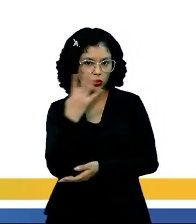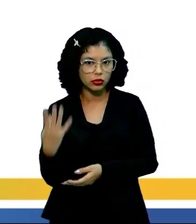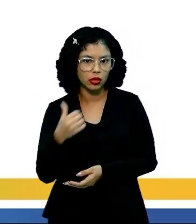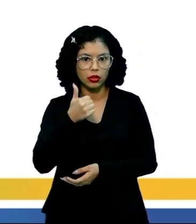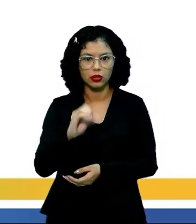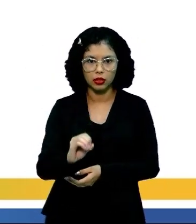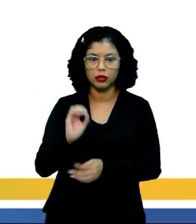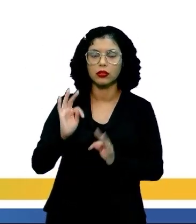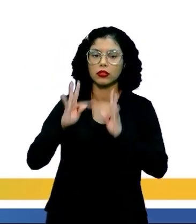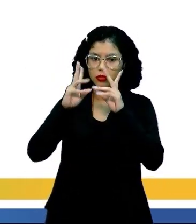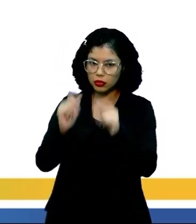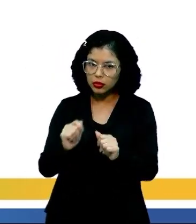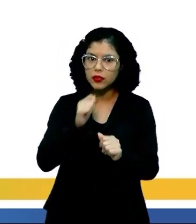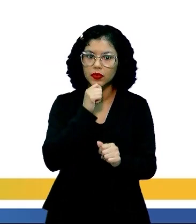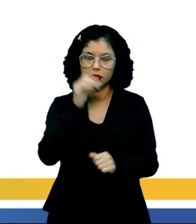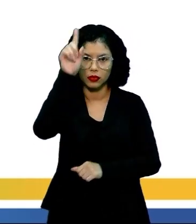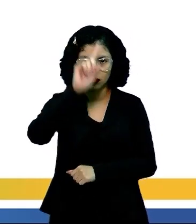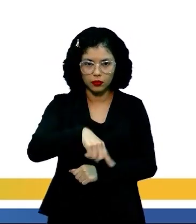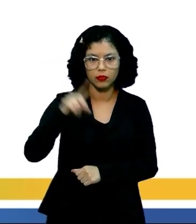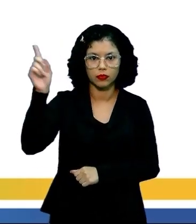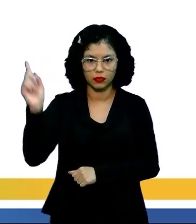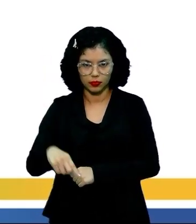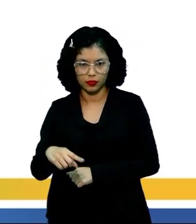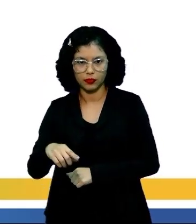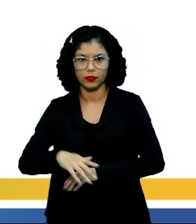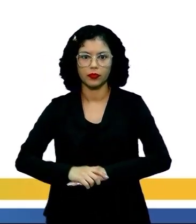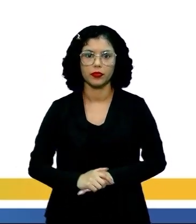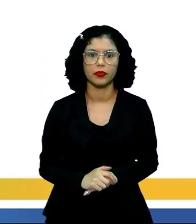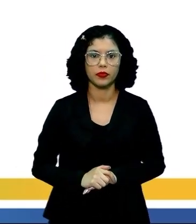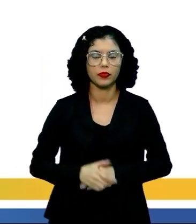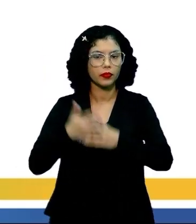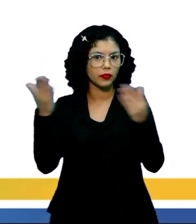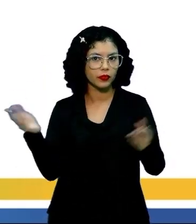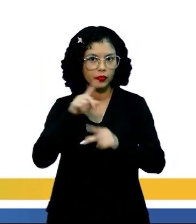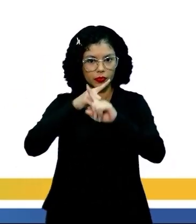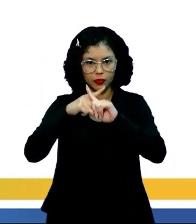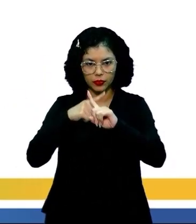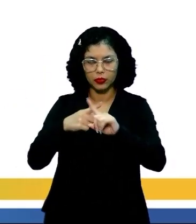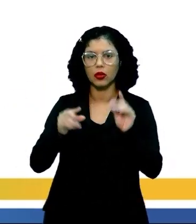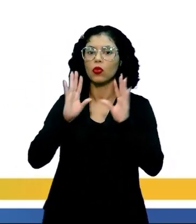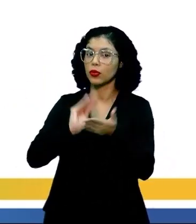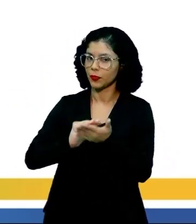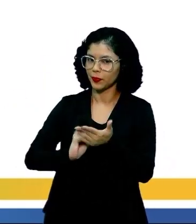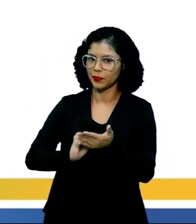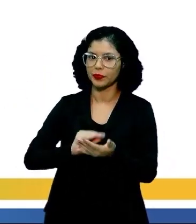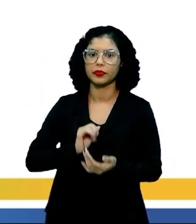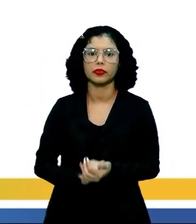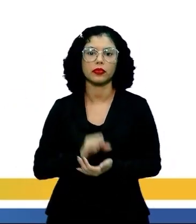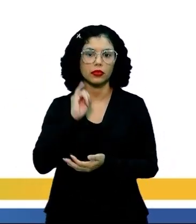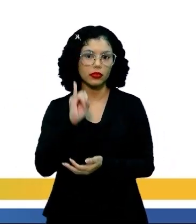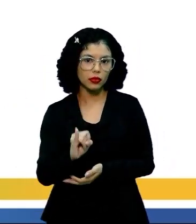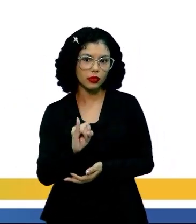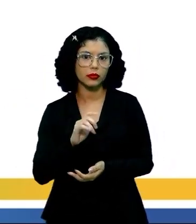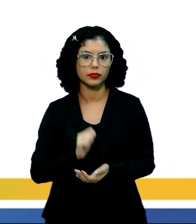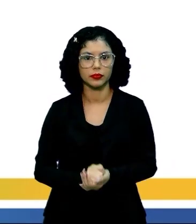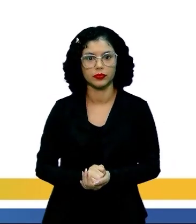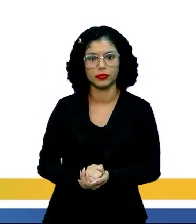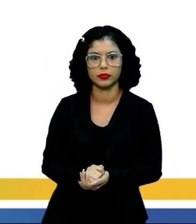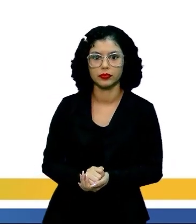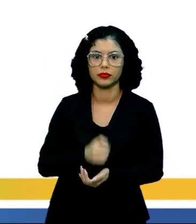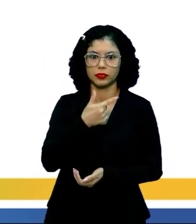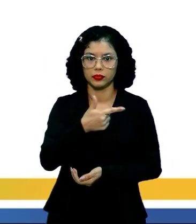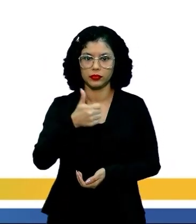que terminar em zeros, corta um zero aqui, corta um zero aqui e multiplica o que sobra. Se eu cortar um zero, aqui